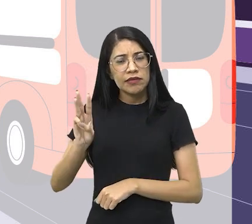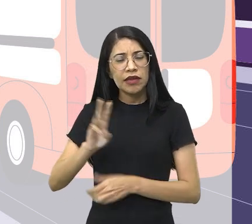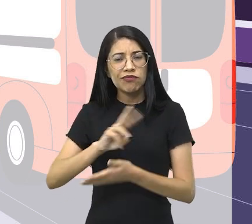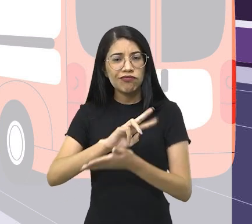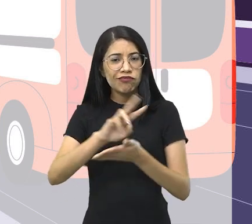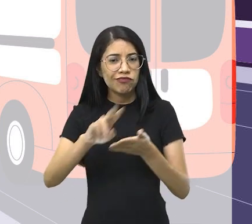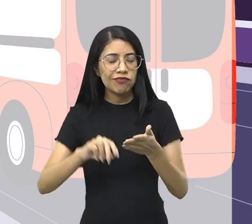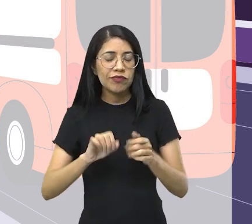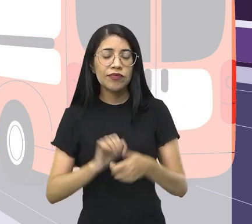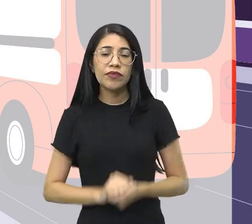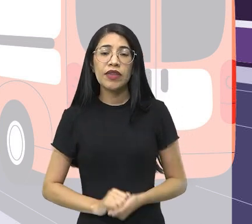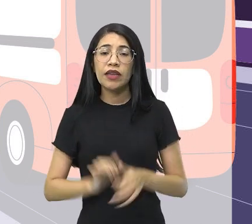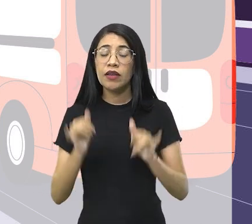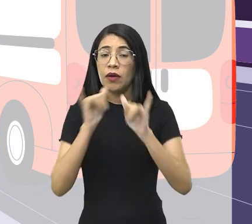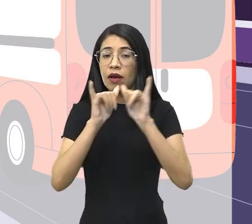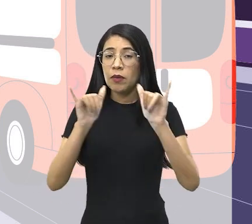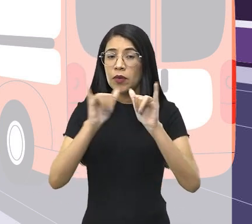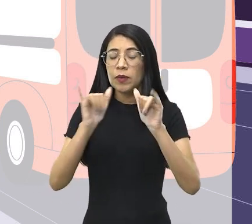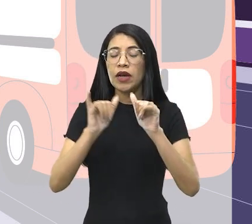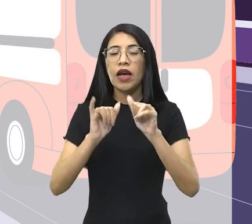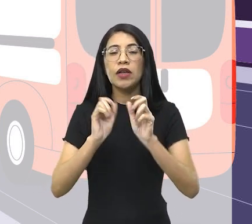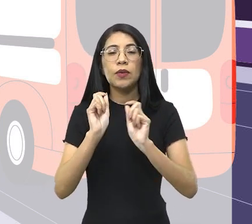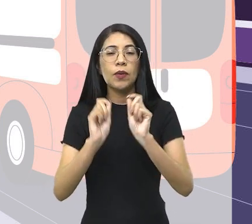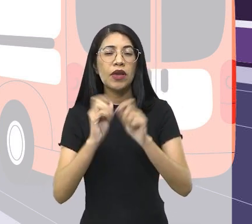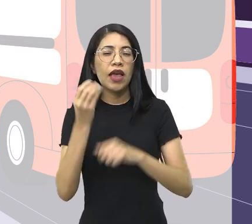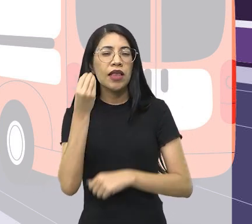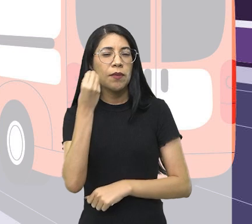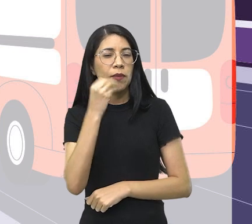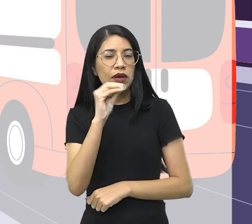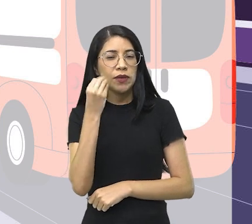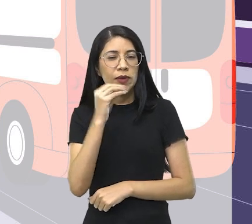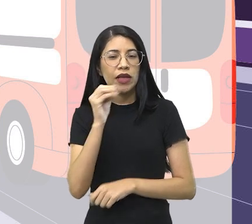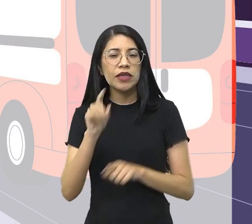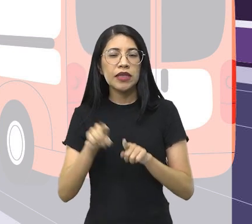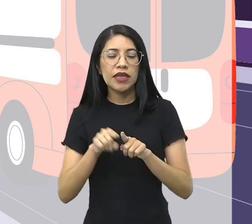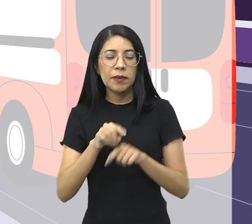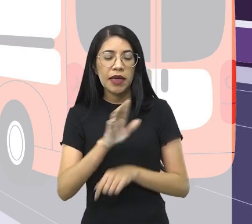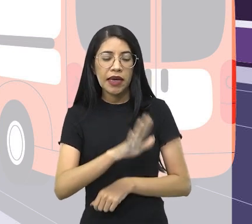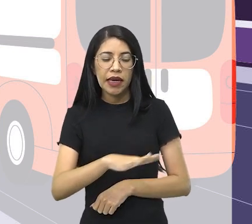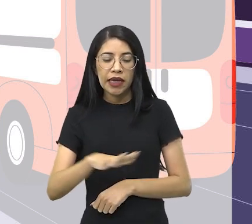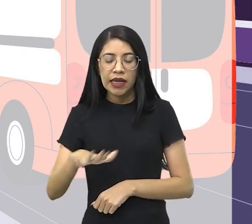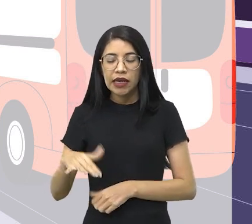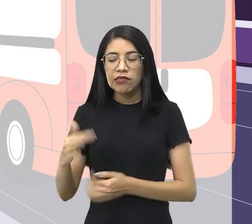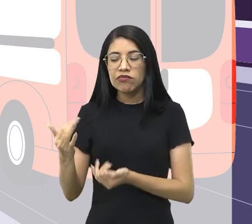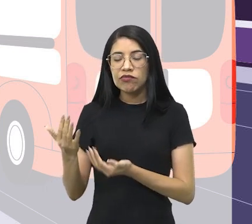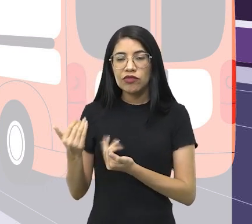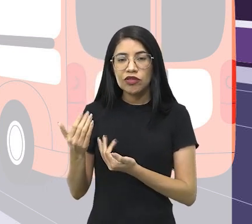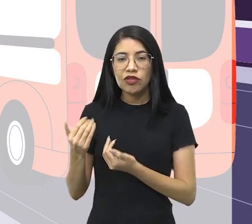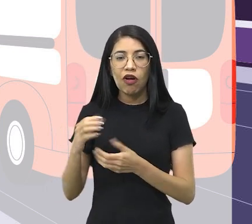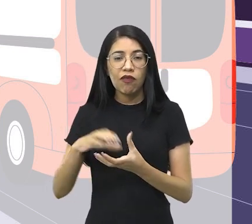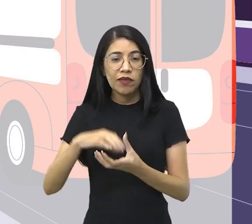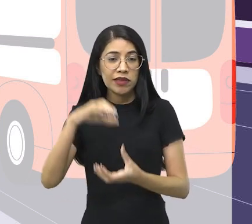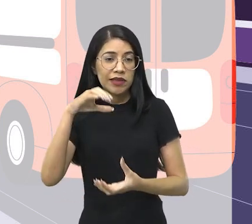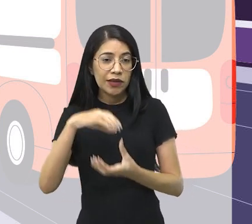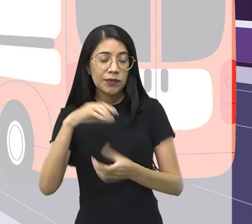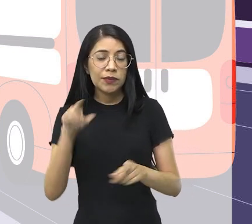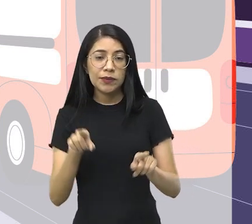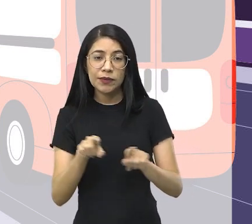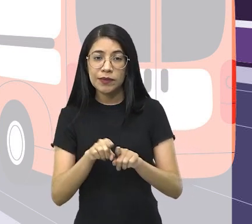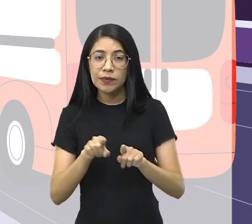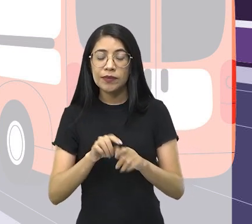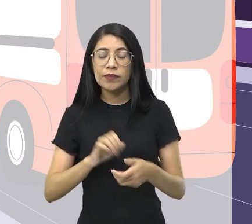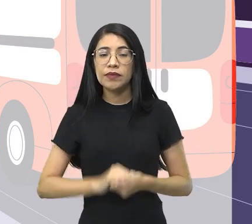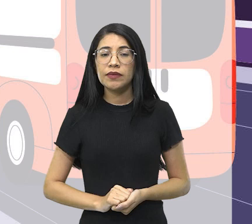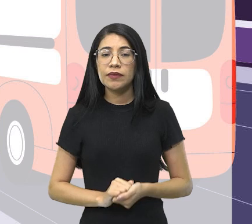A publicidade tem o grande poder de persuadir crianças, jovens e adultos, né?